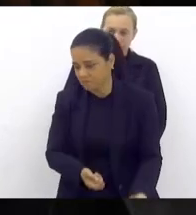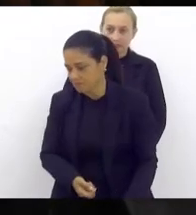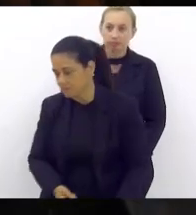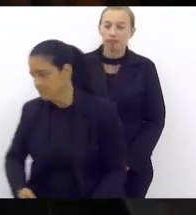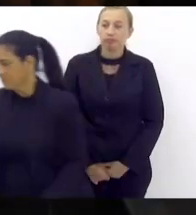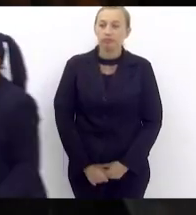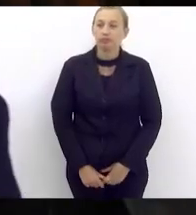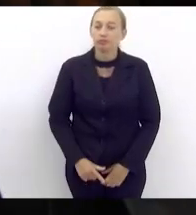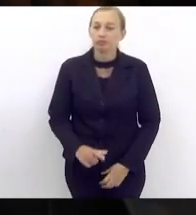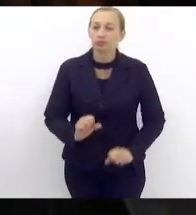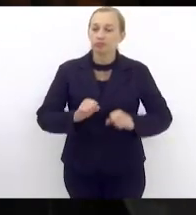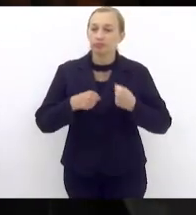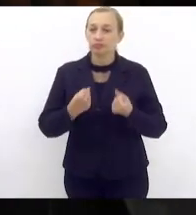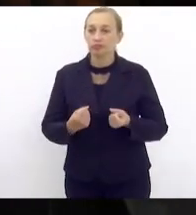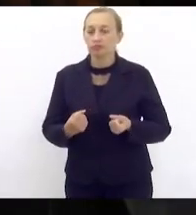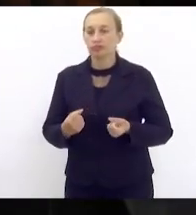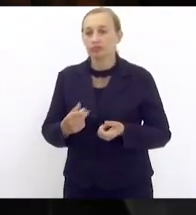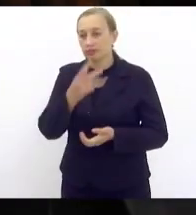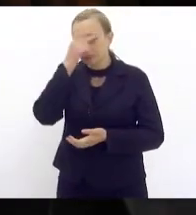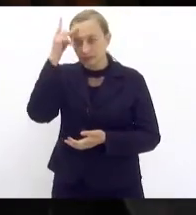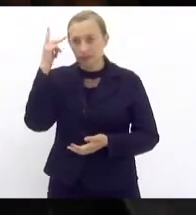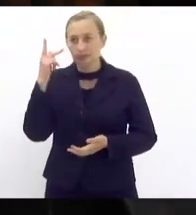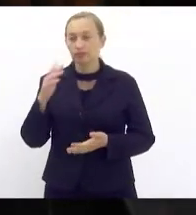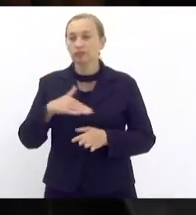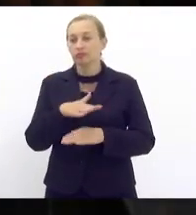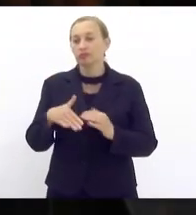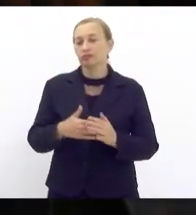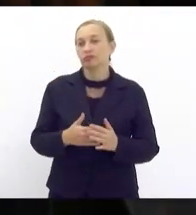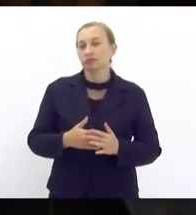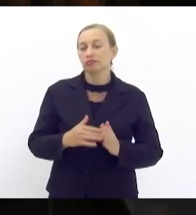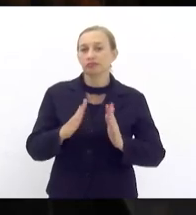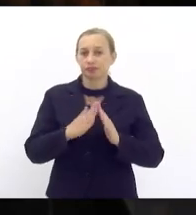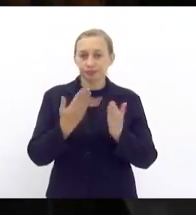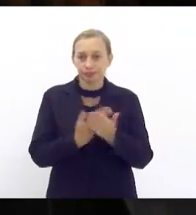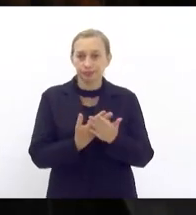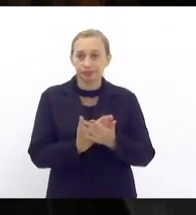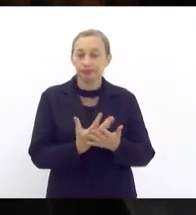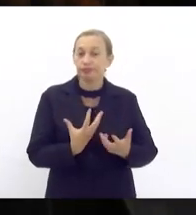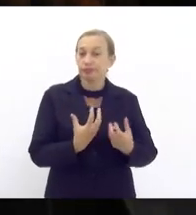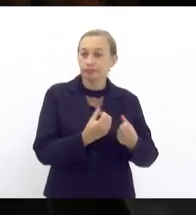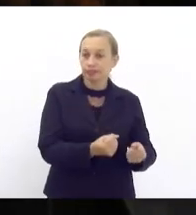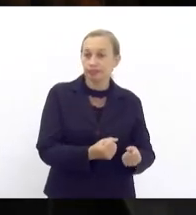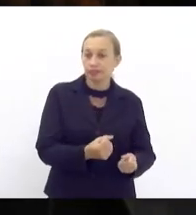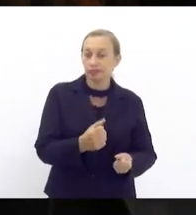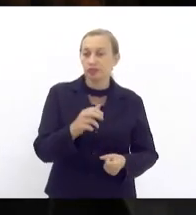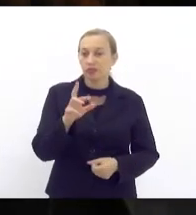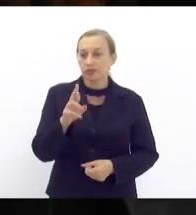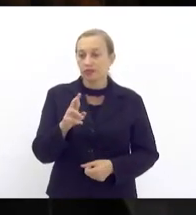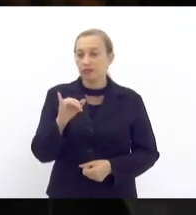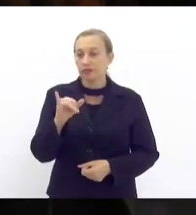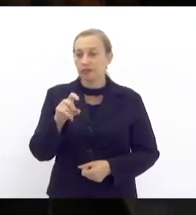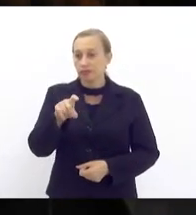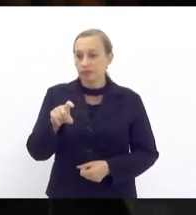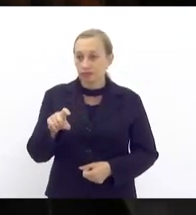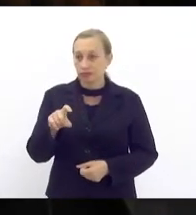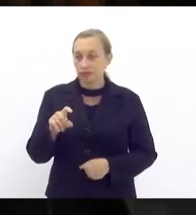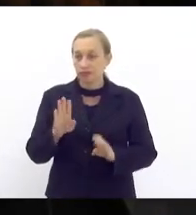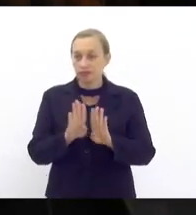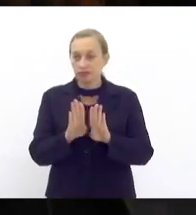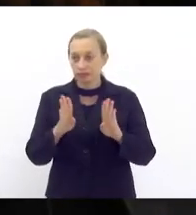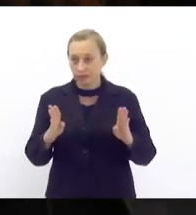tem gente defendendo que toda escola adote Deputado Caiado um raio x na porta olha